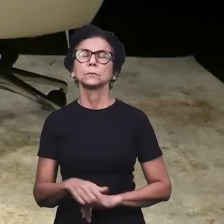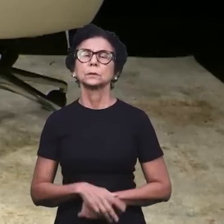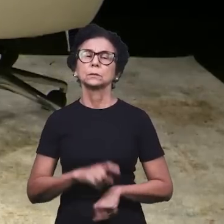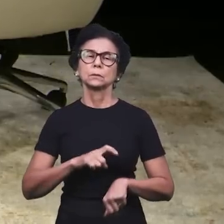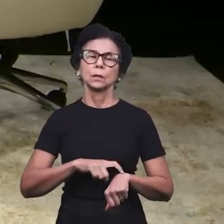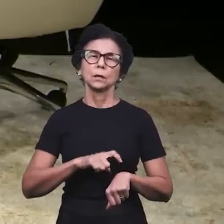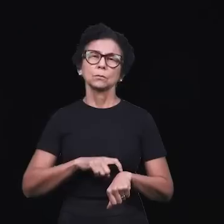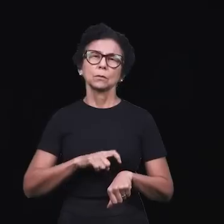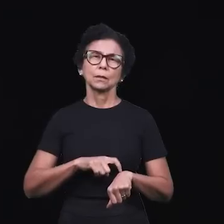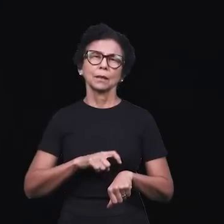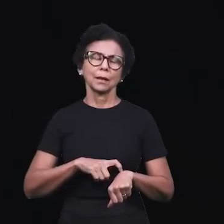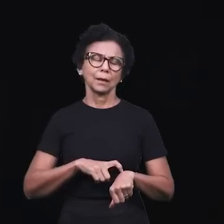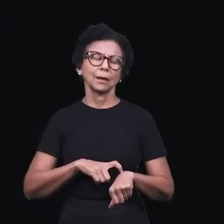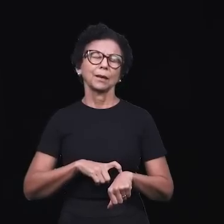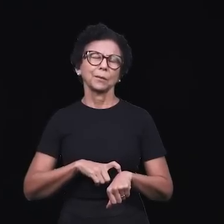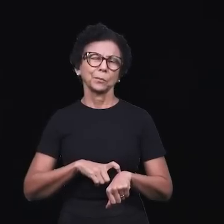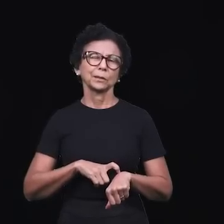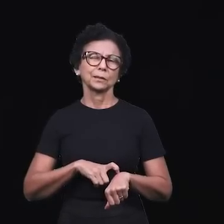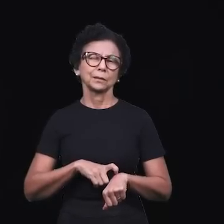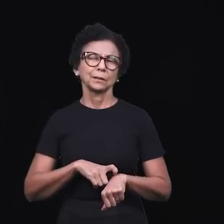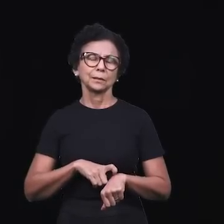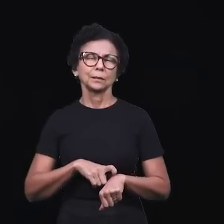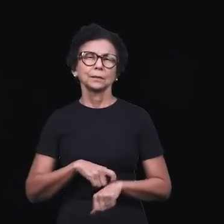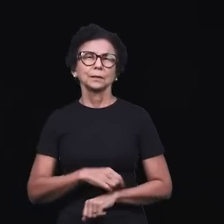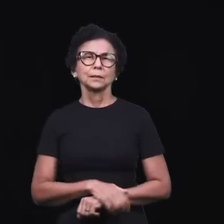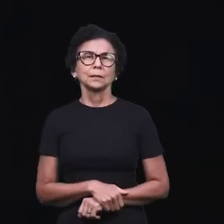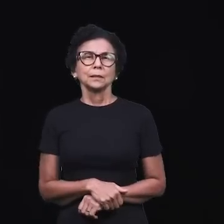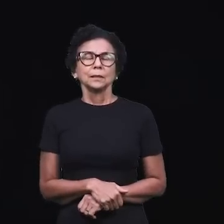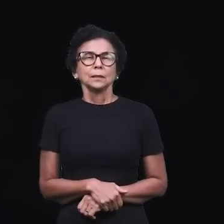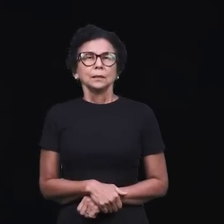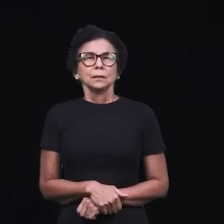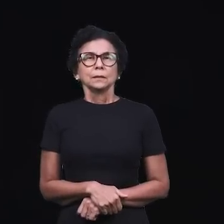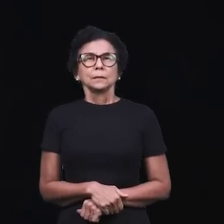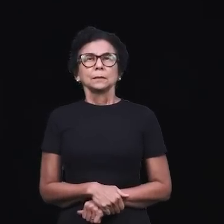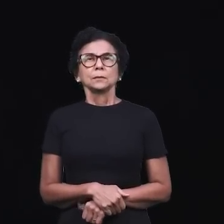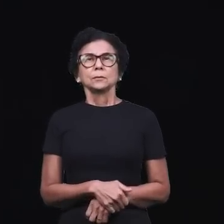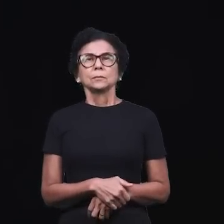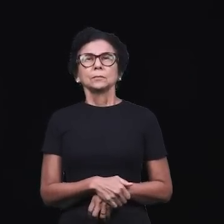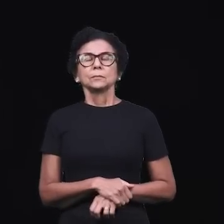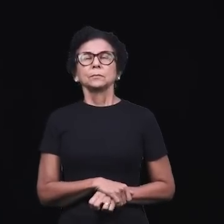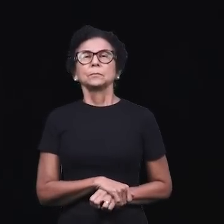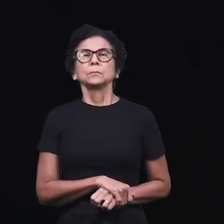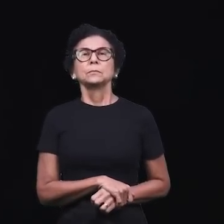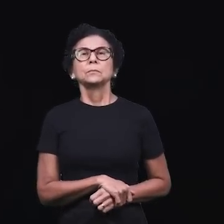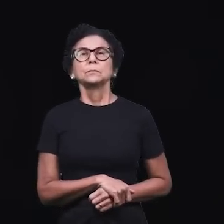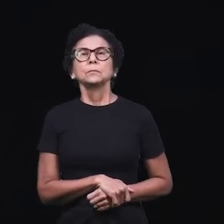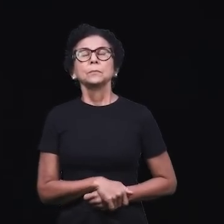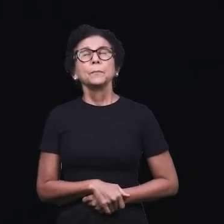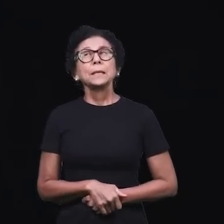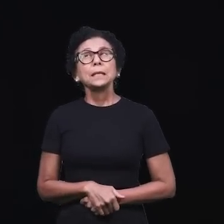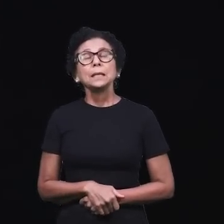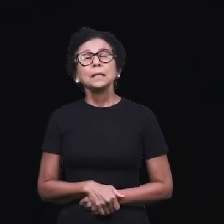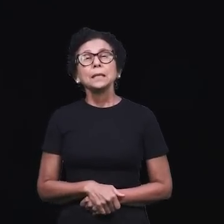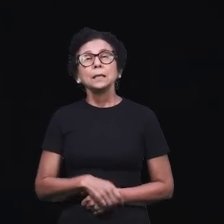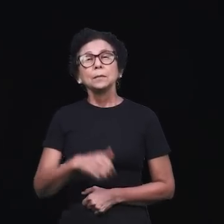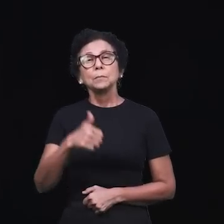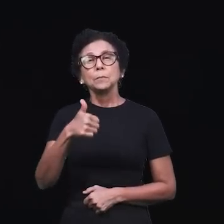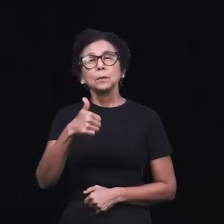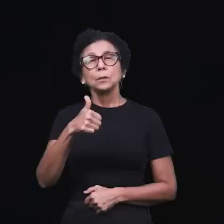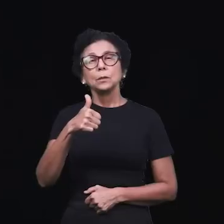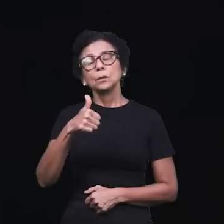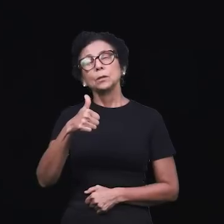só começando. Vamos lá. No final dos anos 80, teve início um